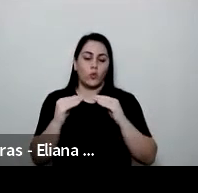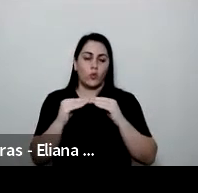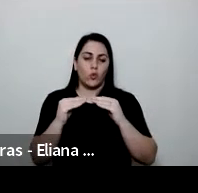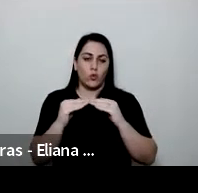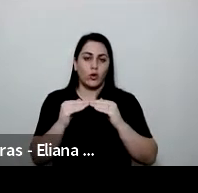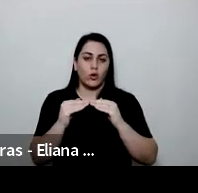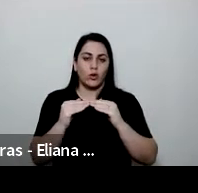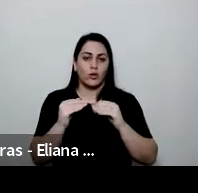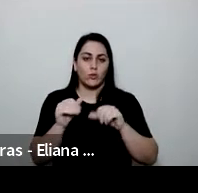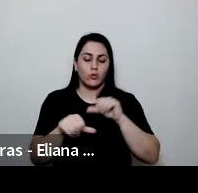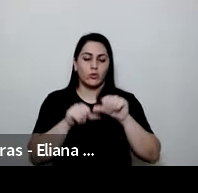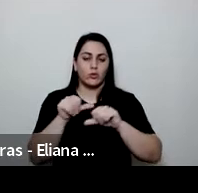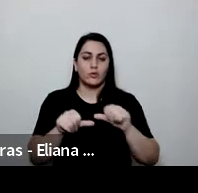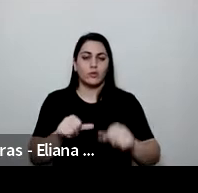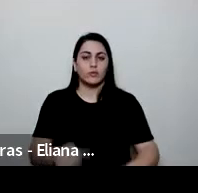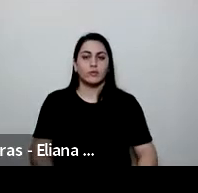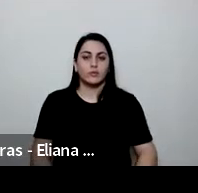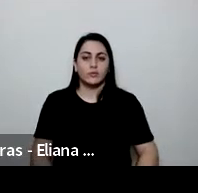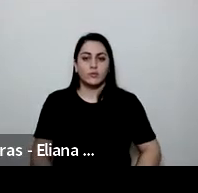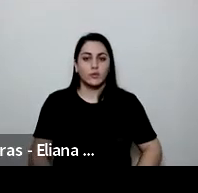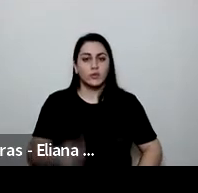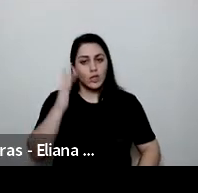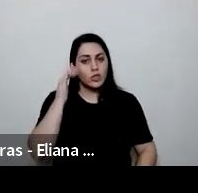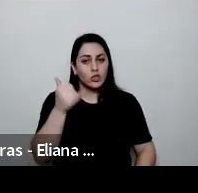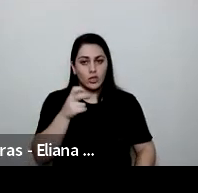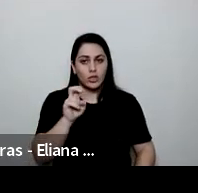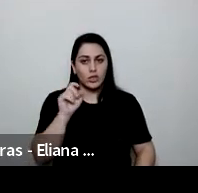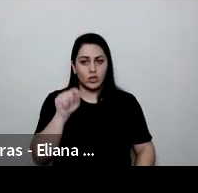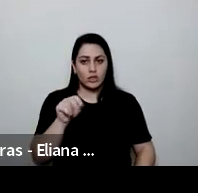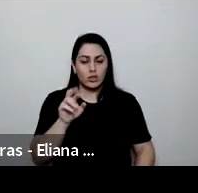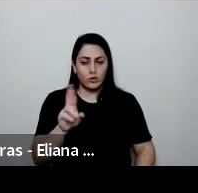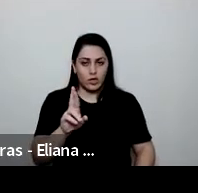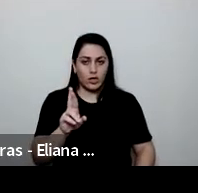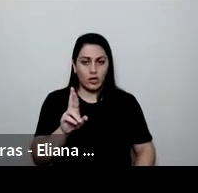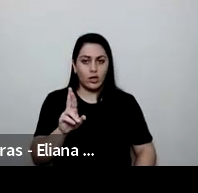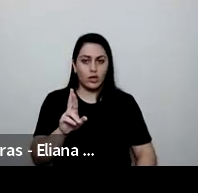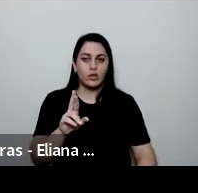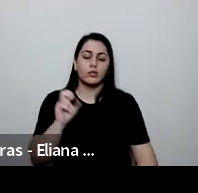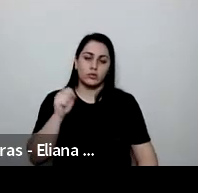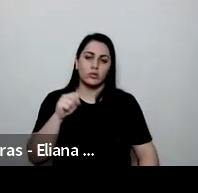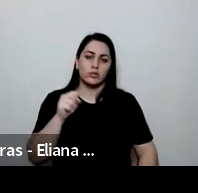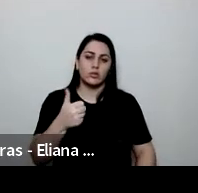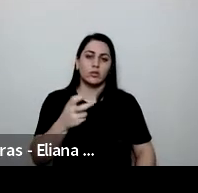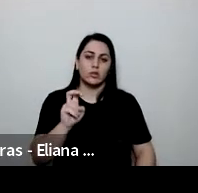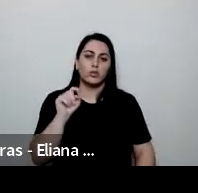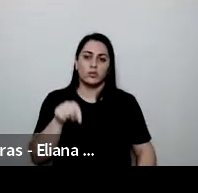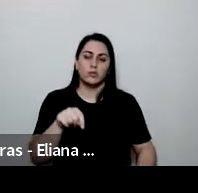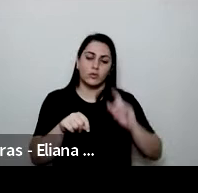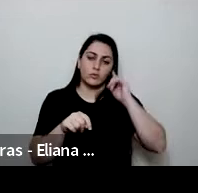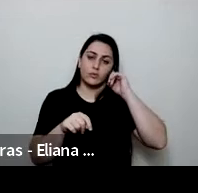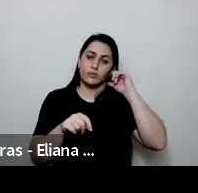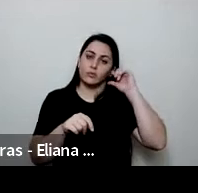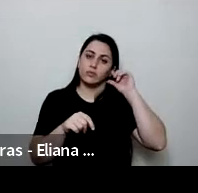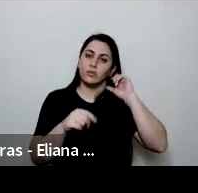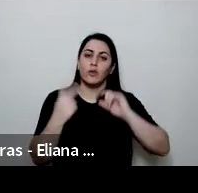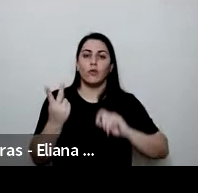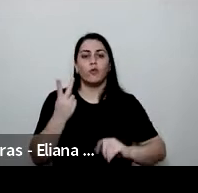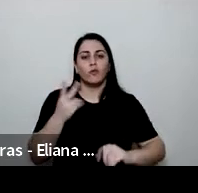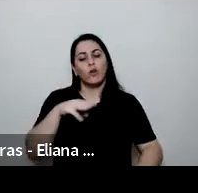concordo com a nossa posição os jogos onde tem que ser de 15.000 rreais bastante 15.015 Qual o médico